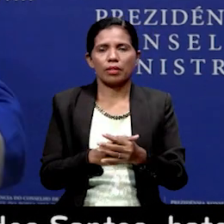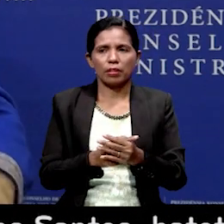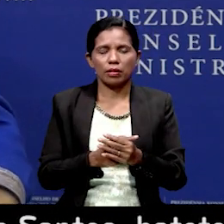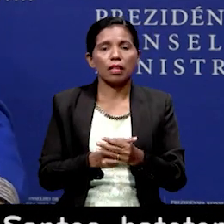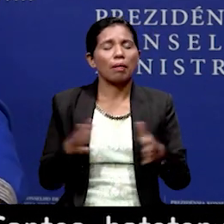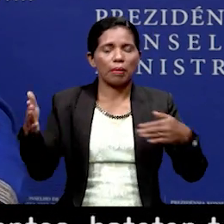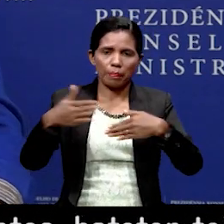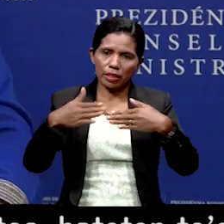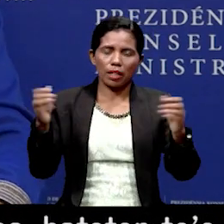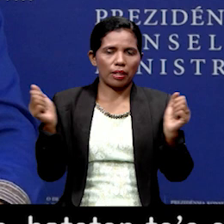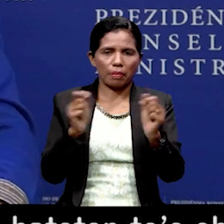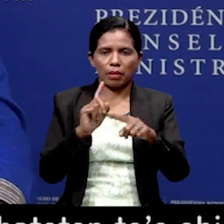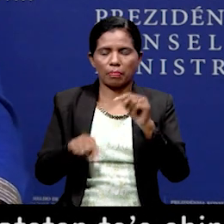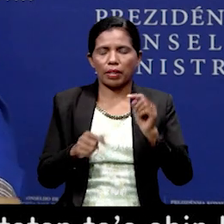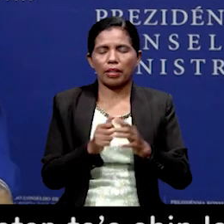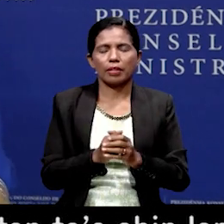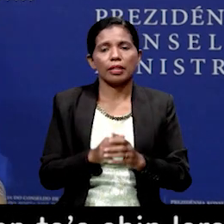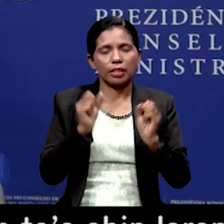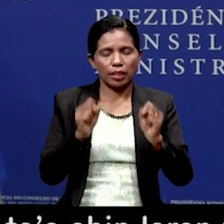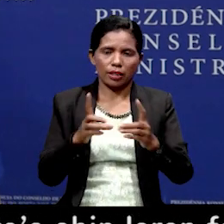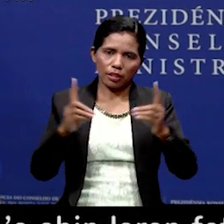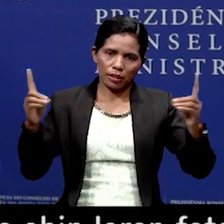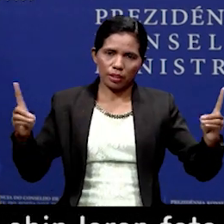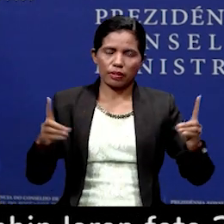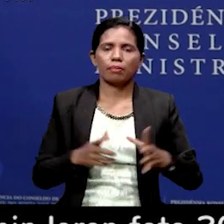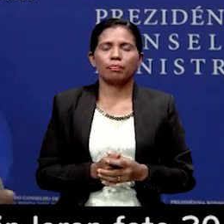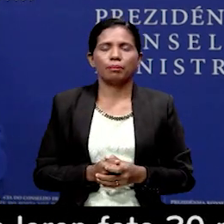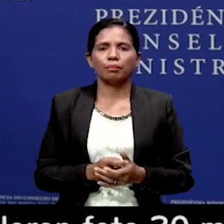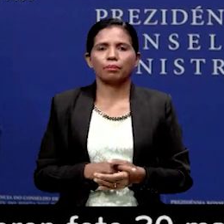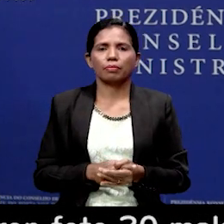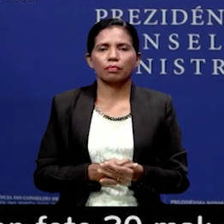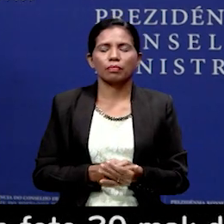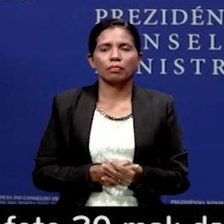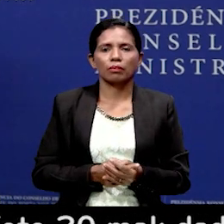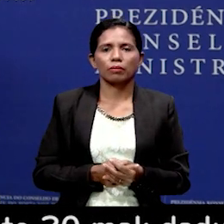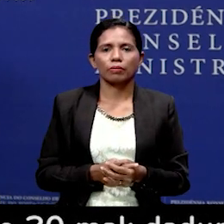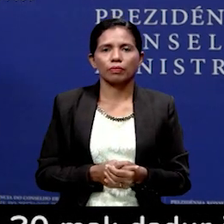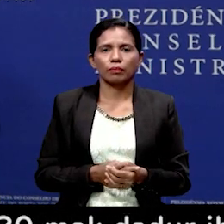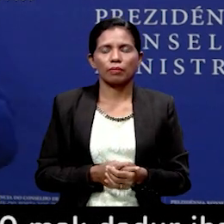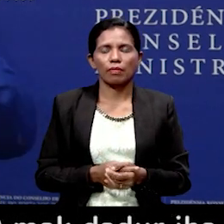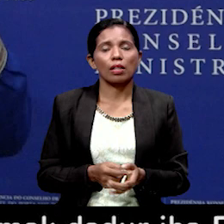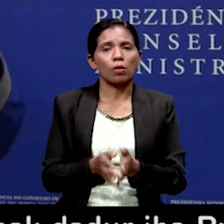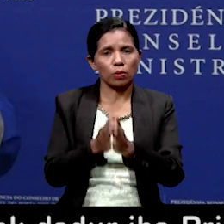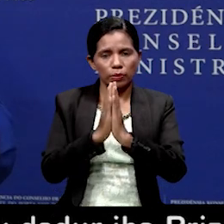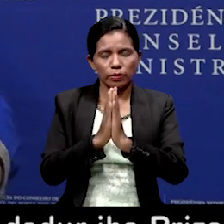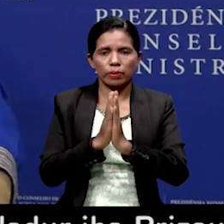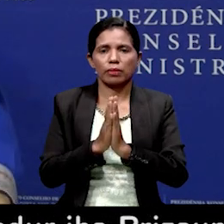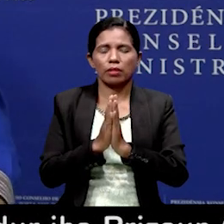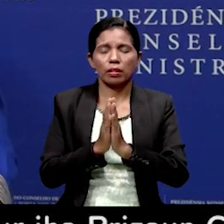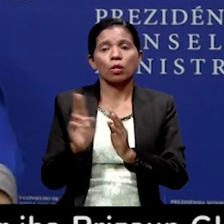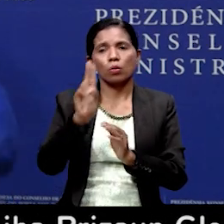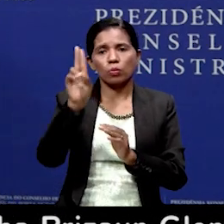malo menos de um metro de husu. No exige tu usa